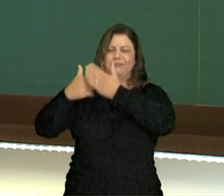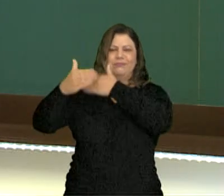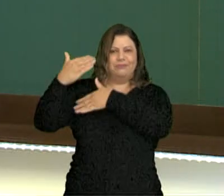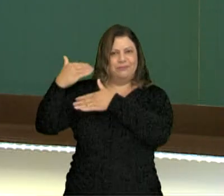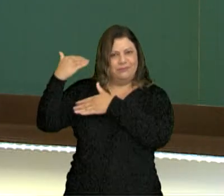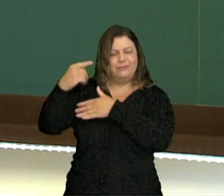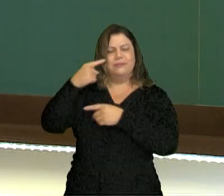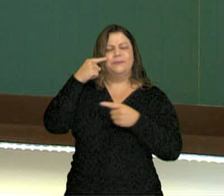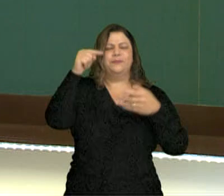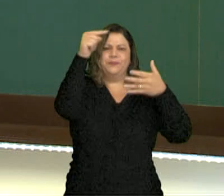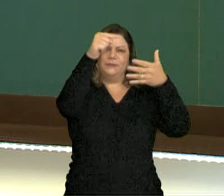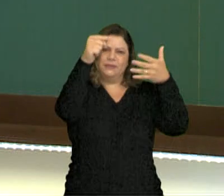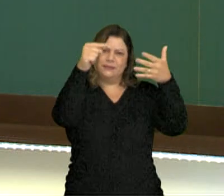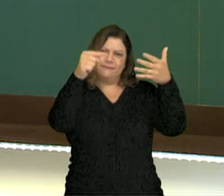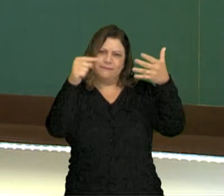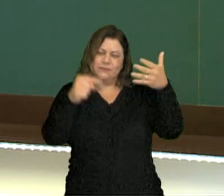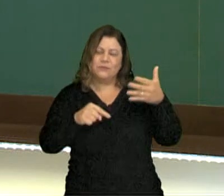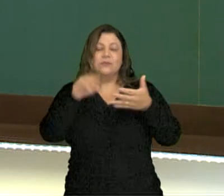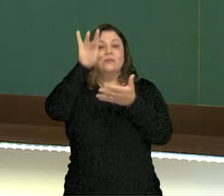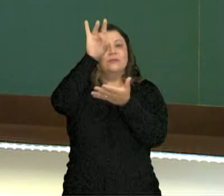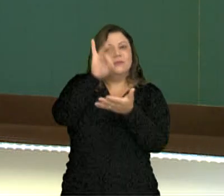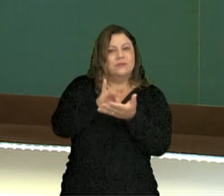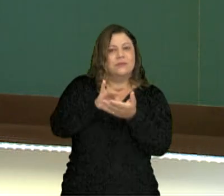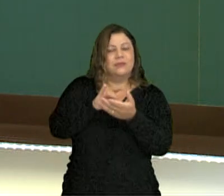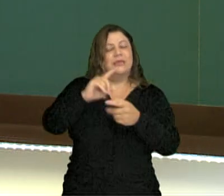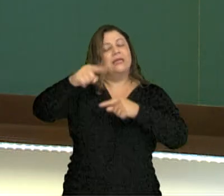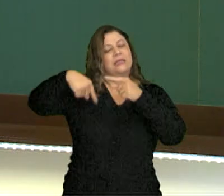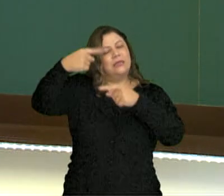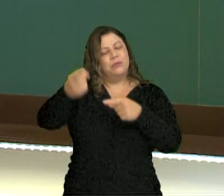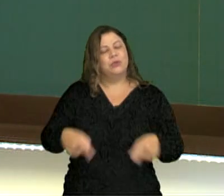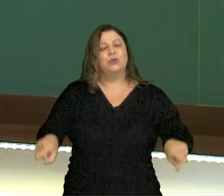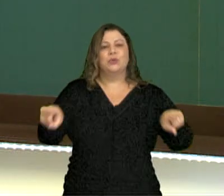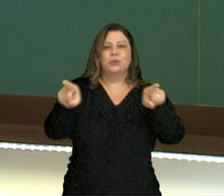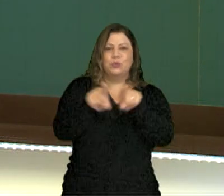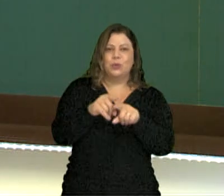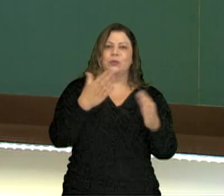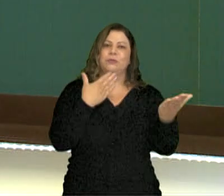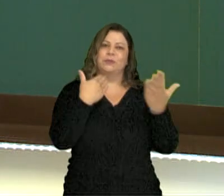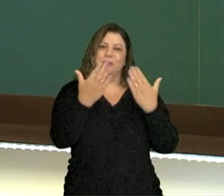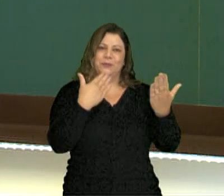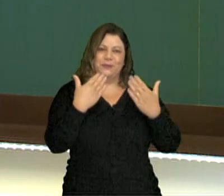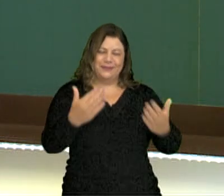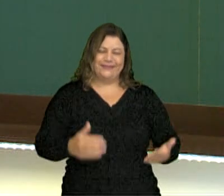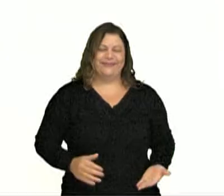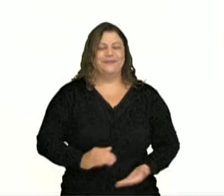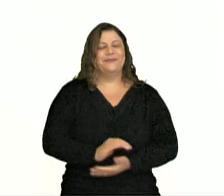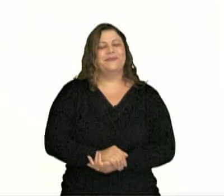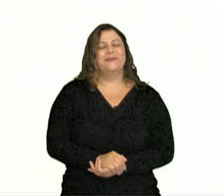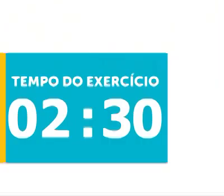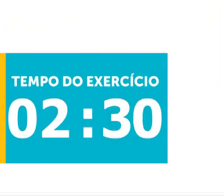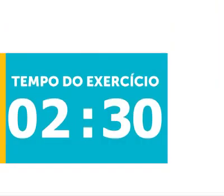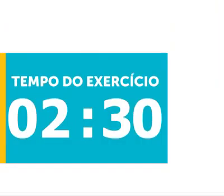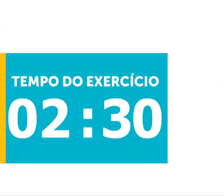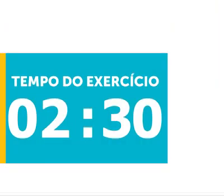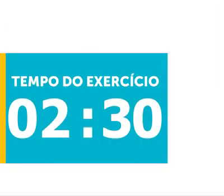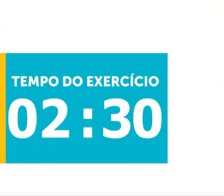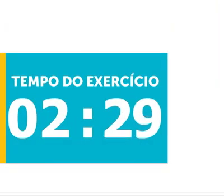tentem pontuar, tentem fazer esse registro e daqui a pouquinho nós voltamos para conversar um pouquinho mais.